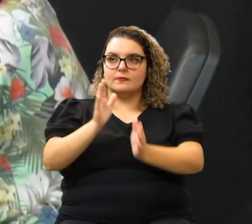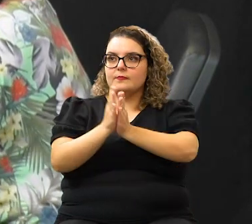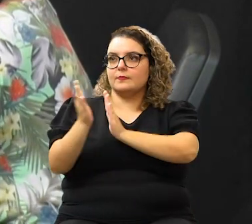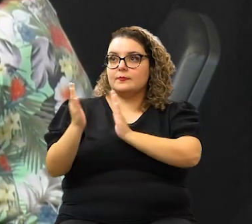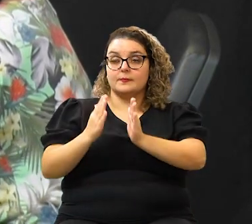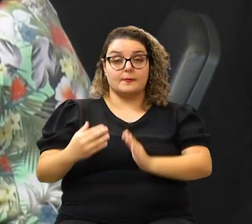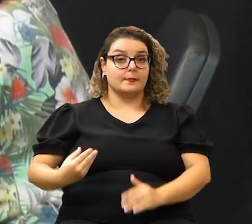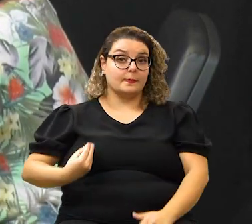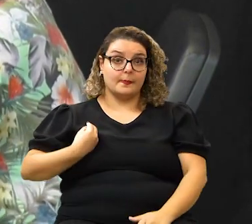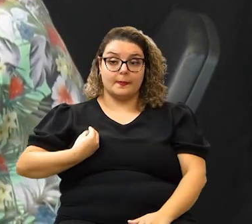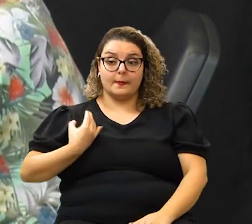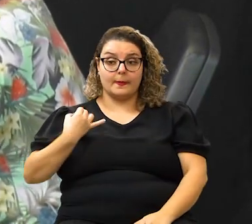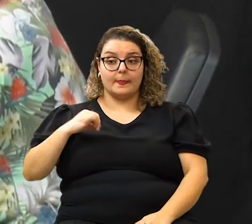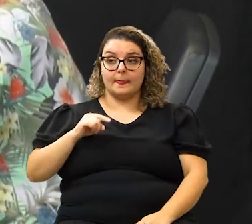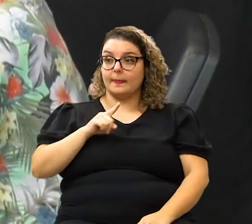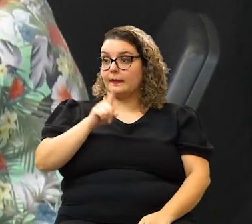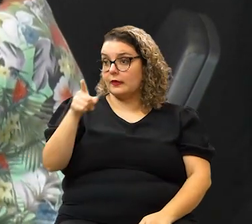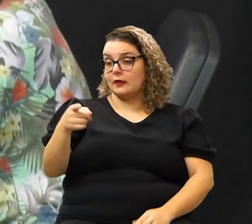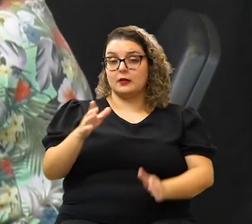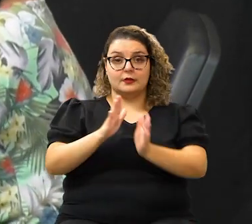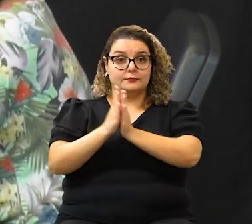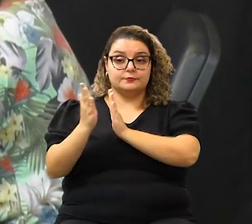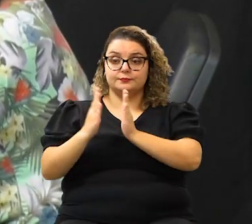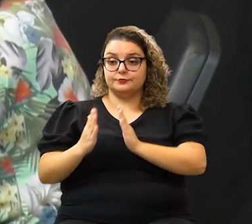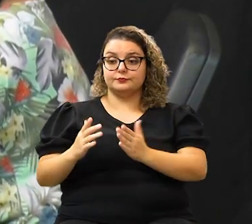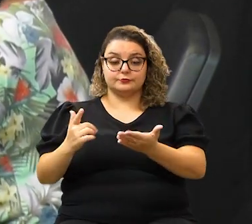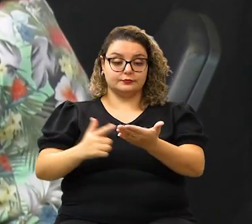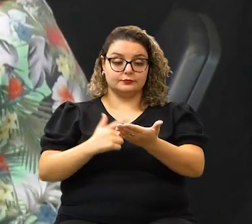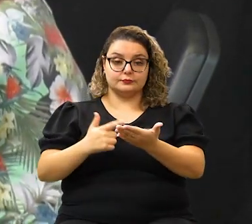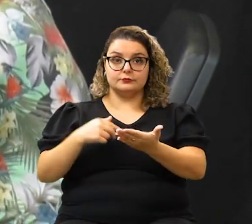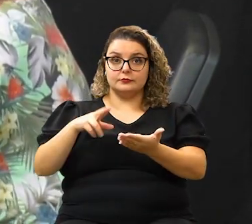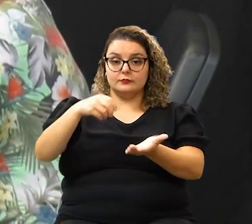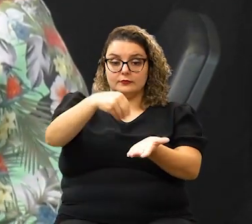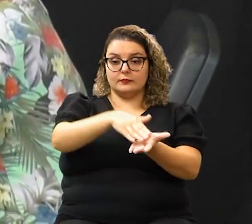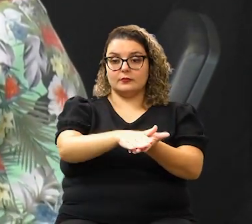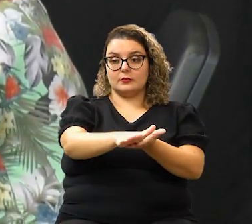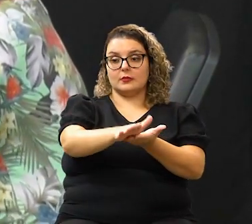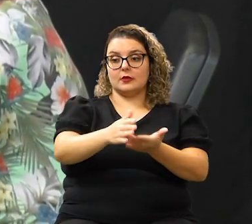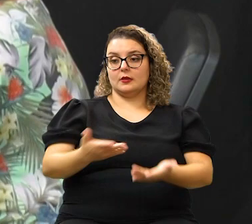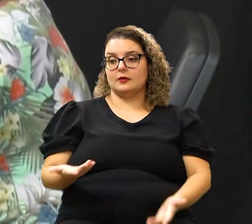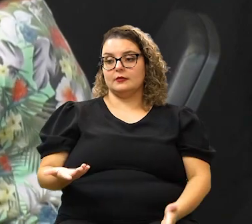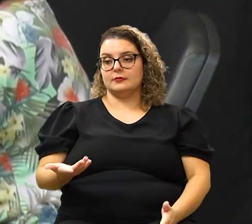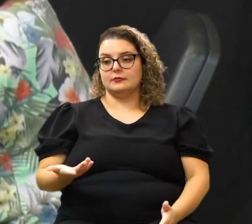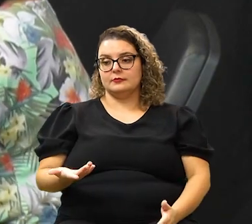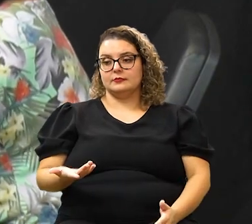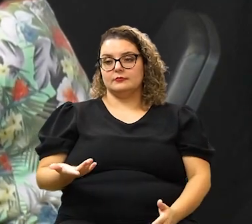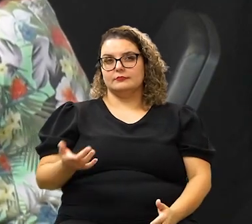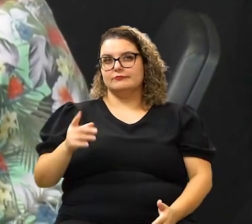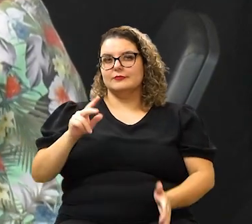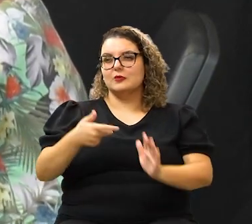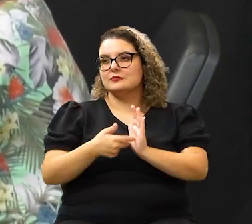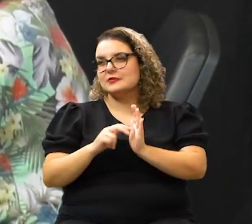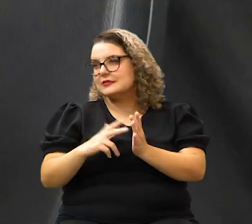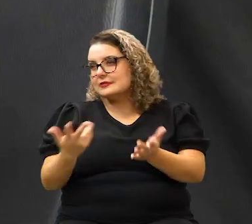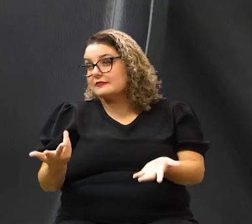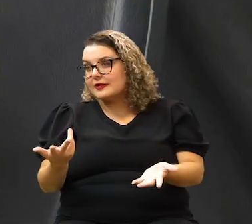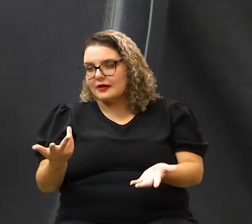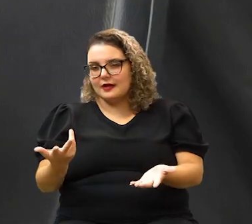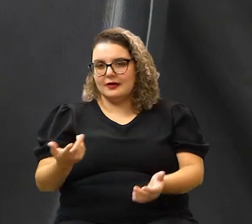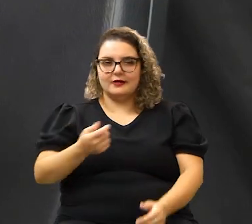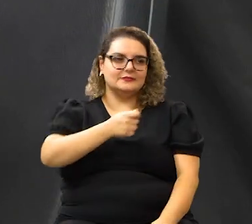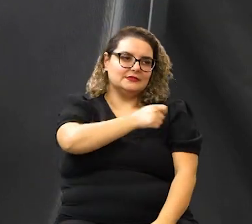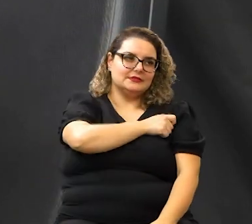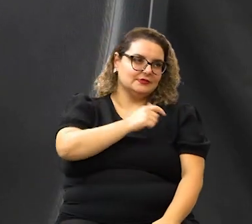não fosse na biblioteca, pegasse um livro ou tirasse um xerox, não tinha. Você não conseguia ter acesso a um